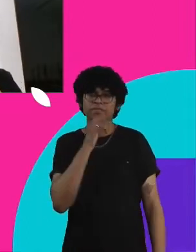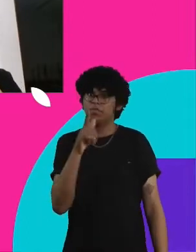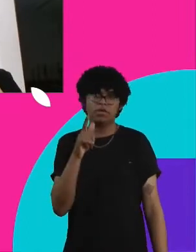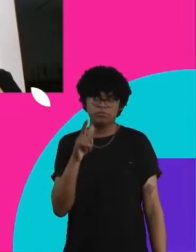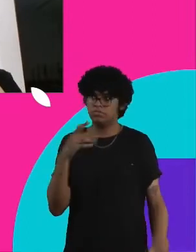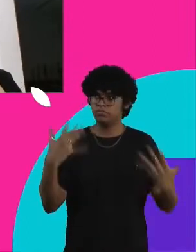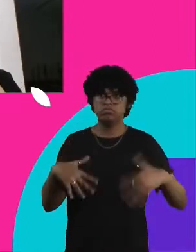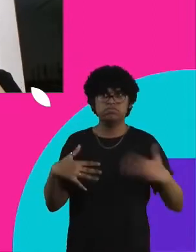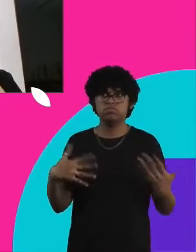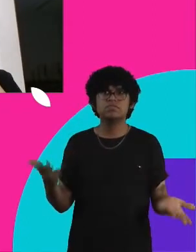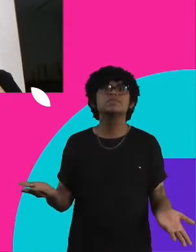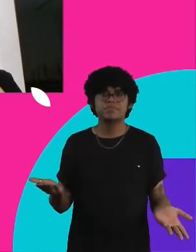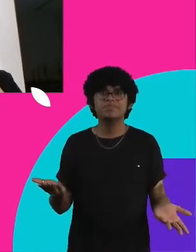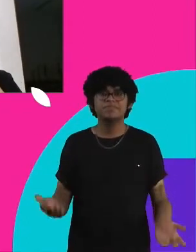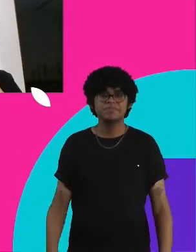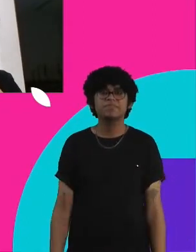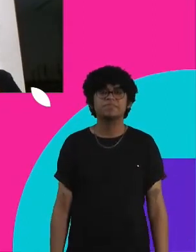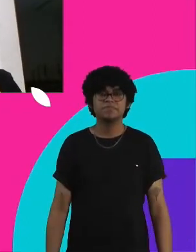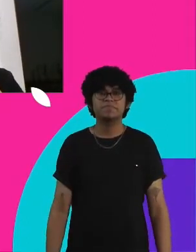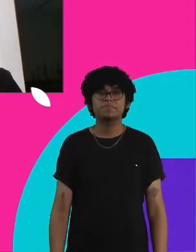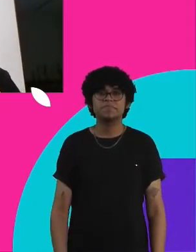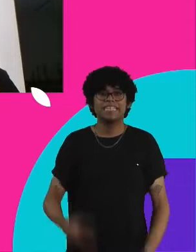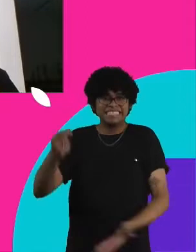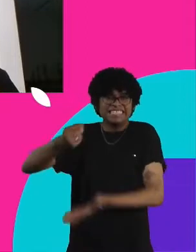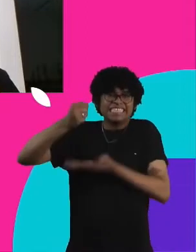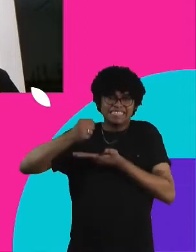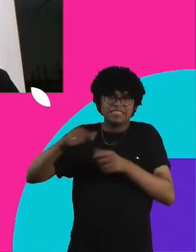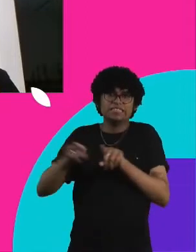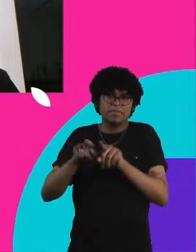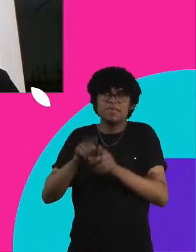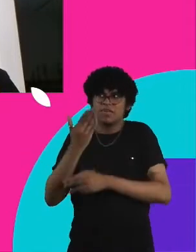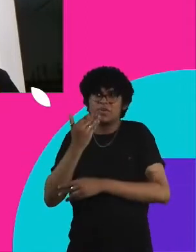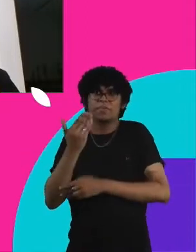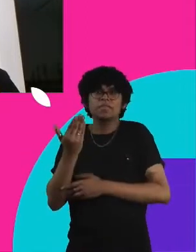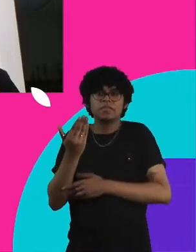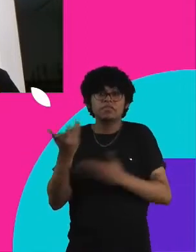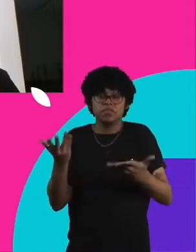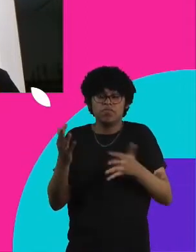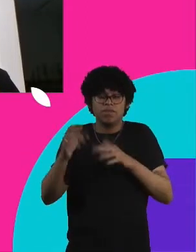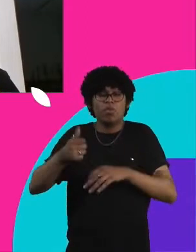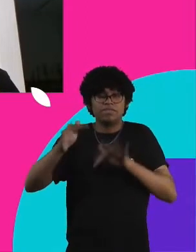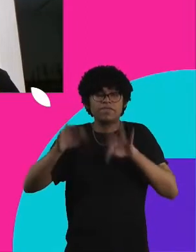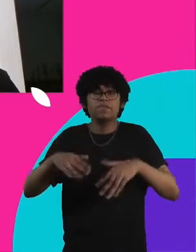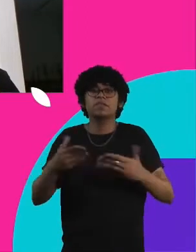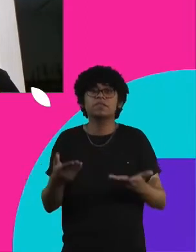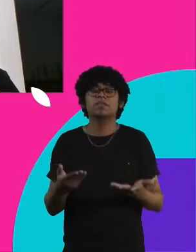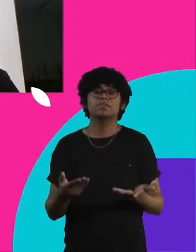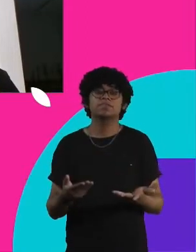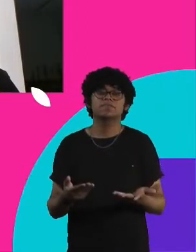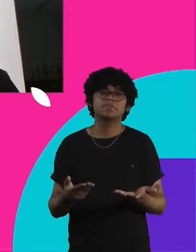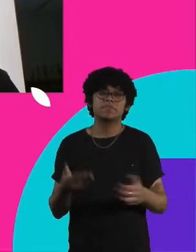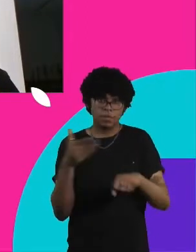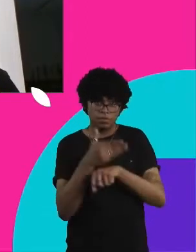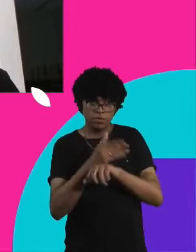coisa, e inúmeras cestas, e eu acho que, e aí para finalizar, né, que eu acho que é importante para participar, tem